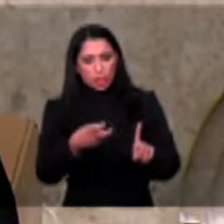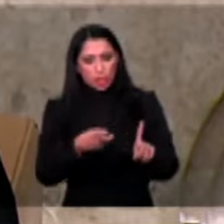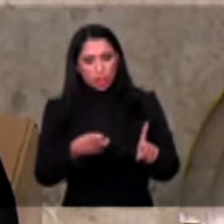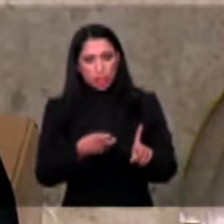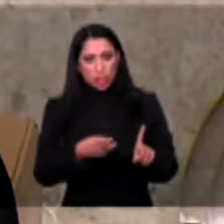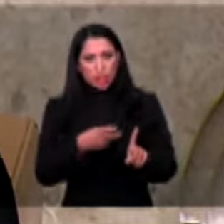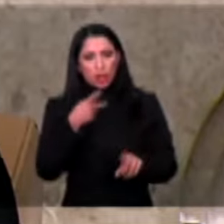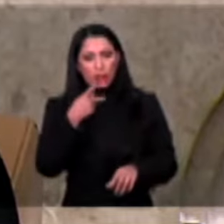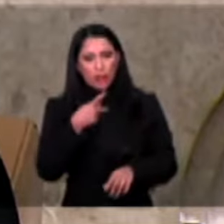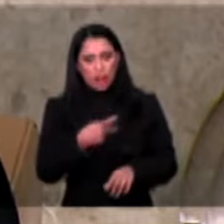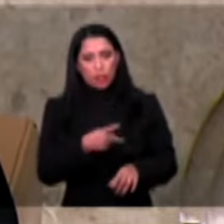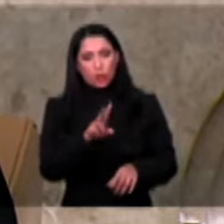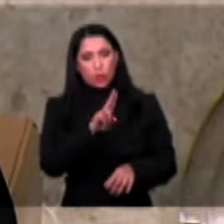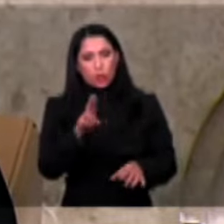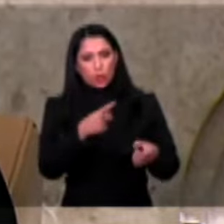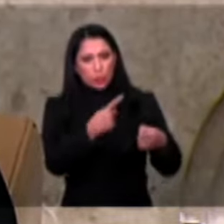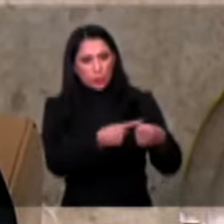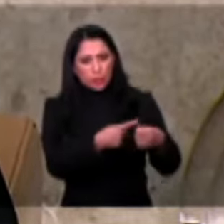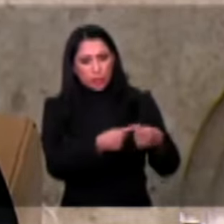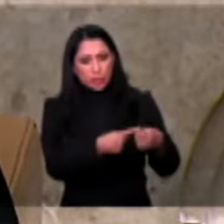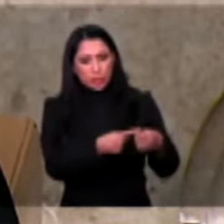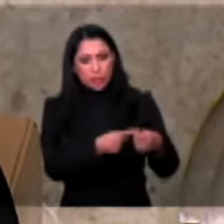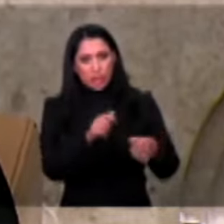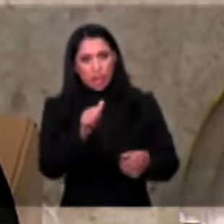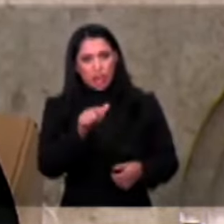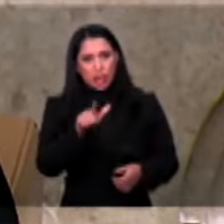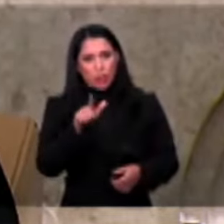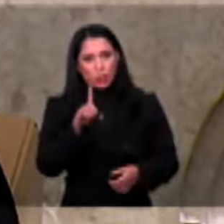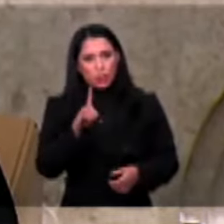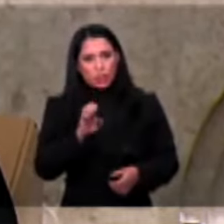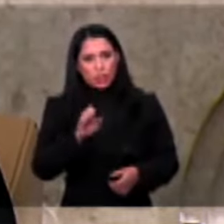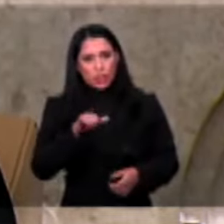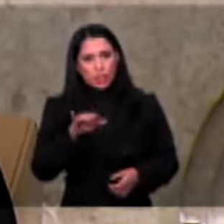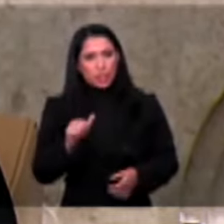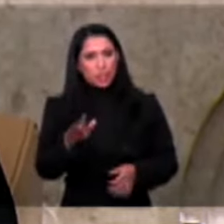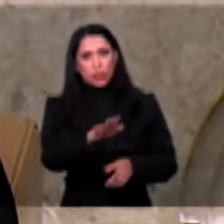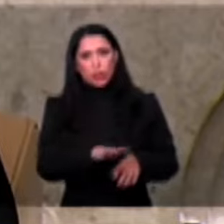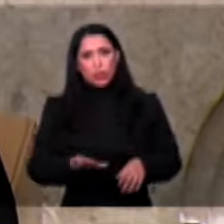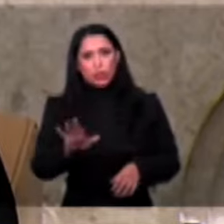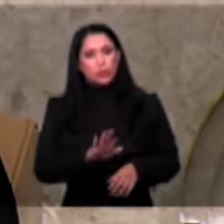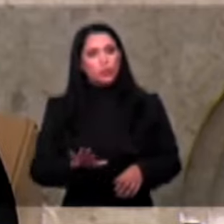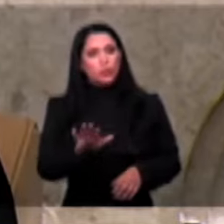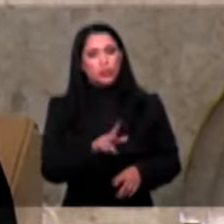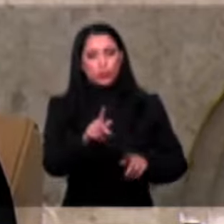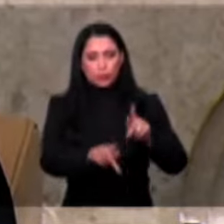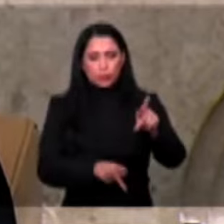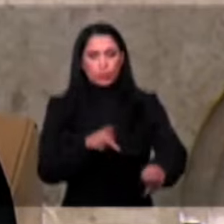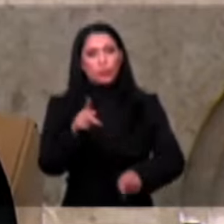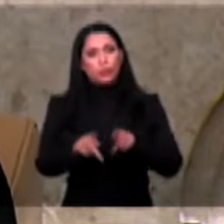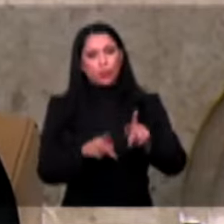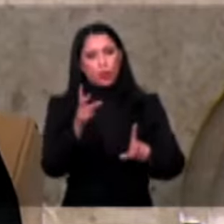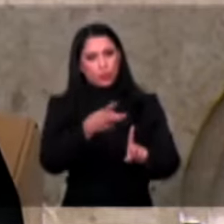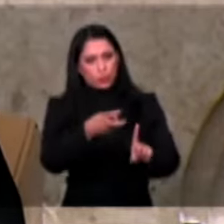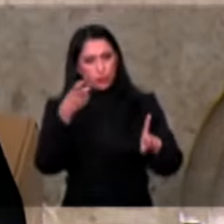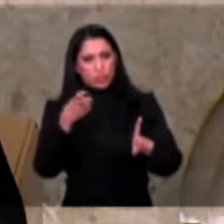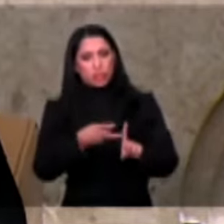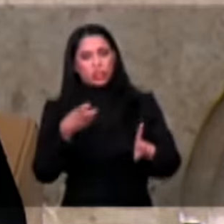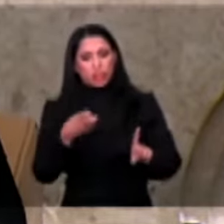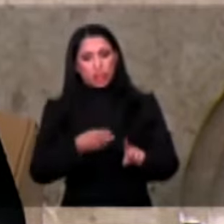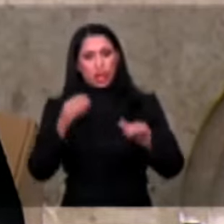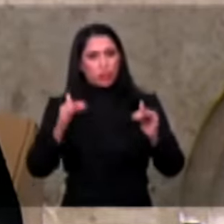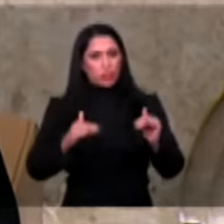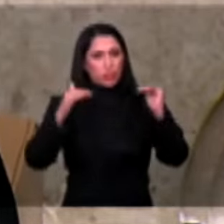Pequeno, Paraty, na pessoa de quem cumprimento todos os povos indígenas. As autoridades e amigos